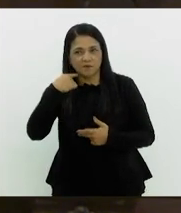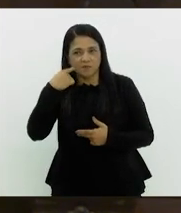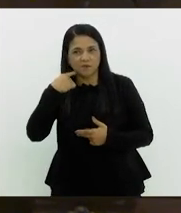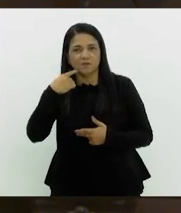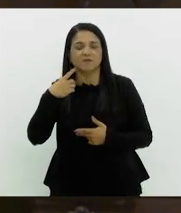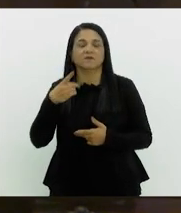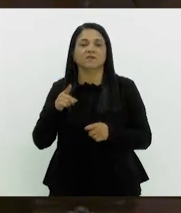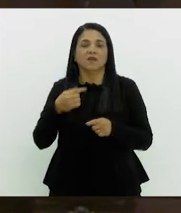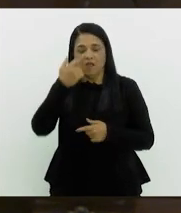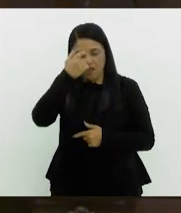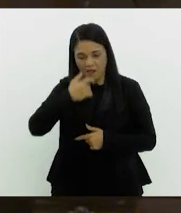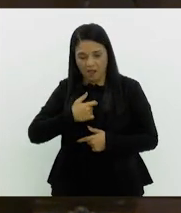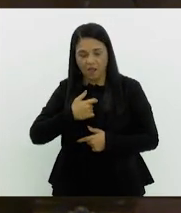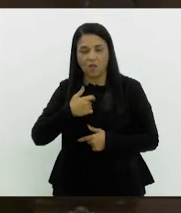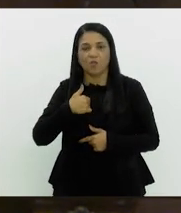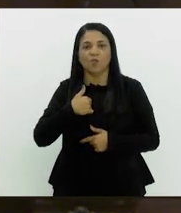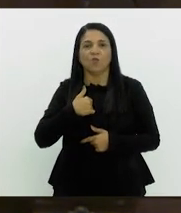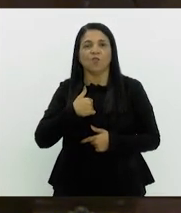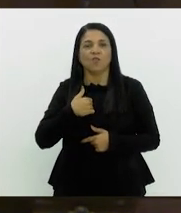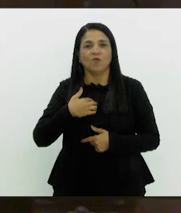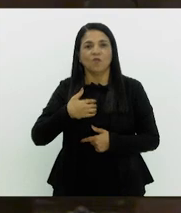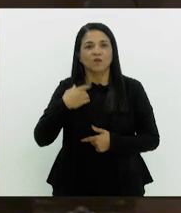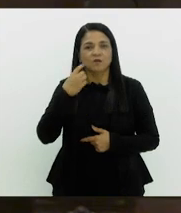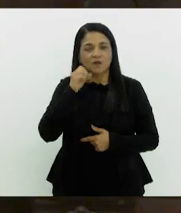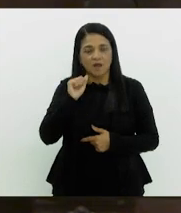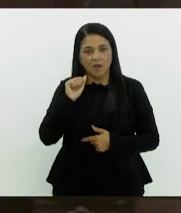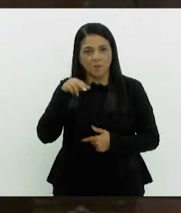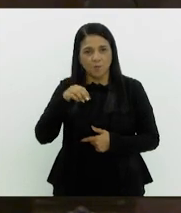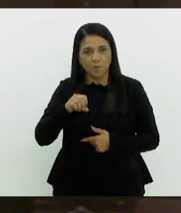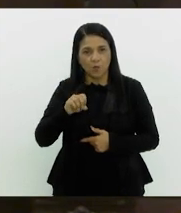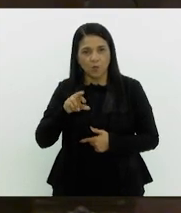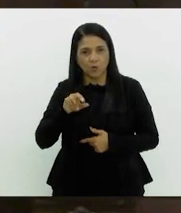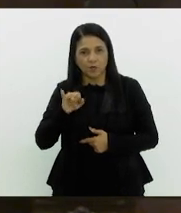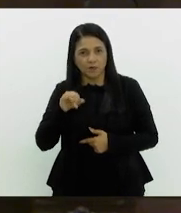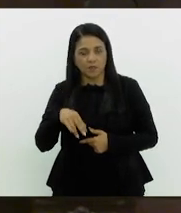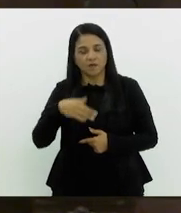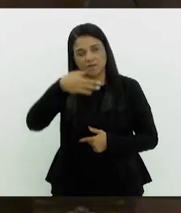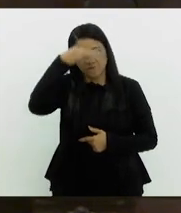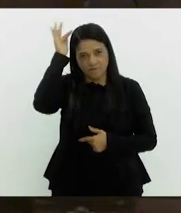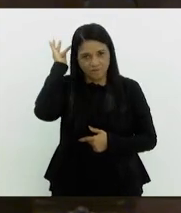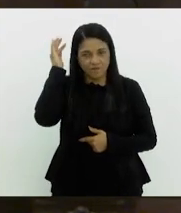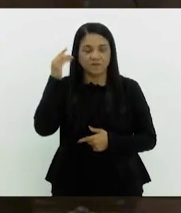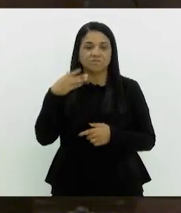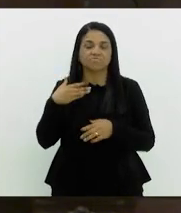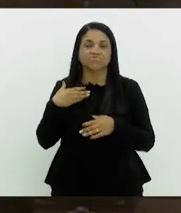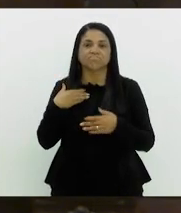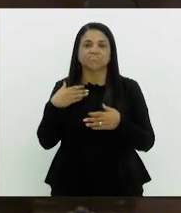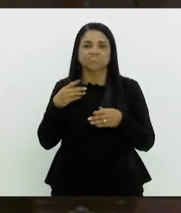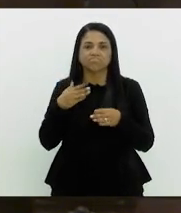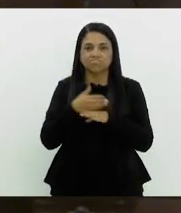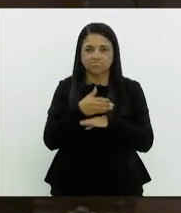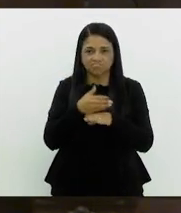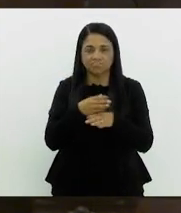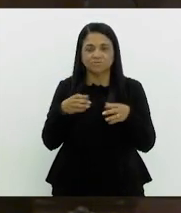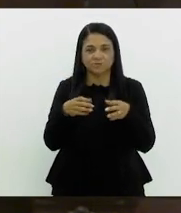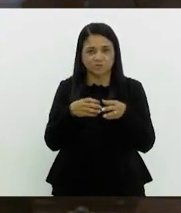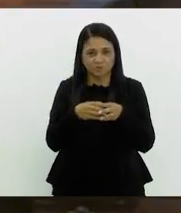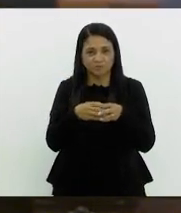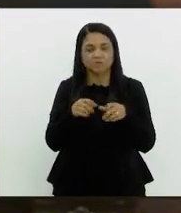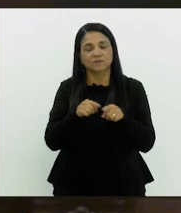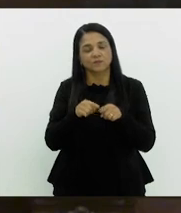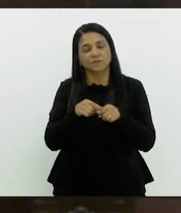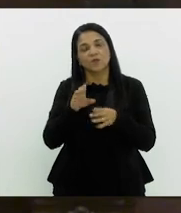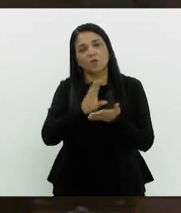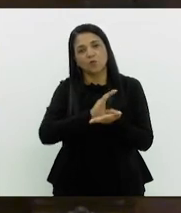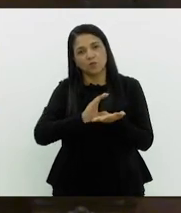Rodrigo Amorim, deputado Fred Pacheco, fazemos parte, o nosso conselheiro, enquanto deputado também foi associado